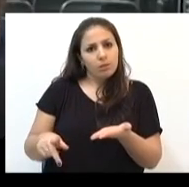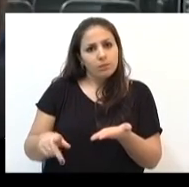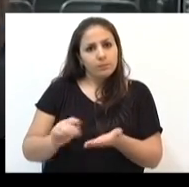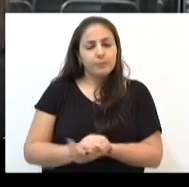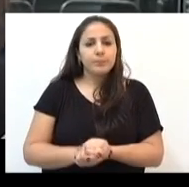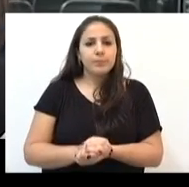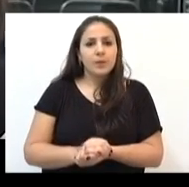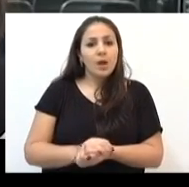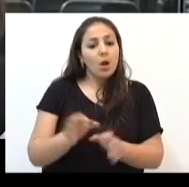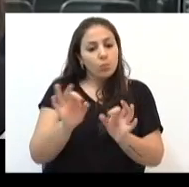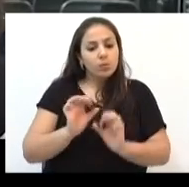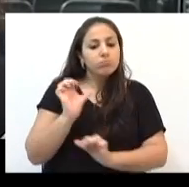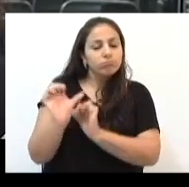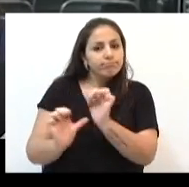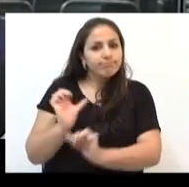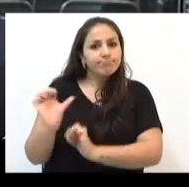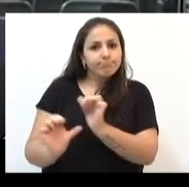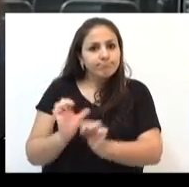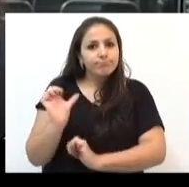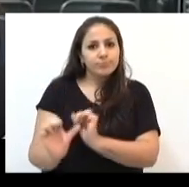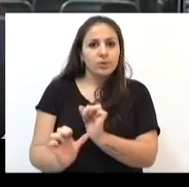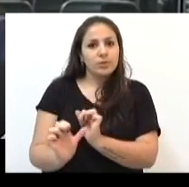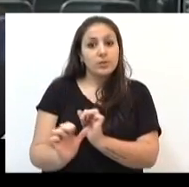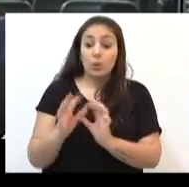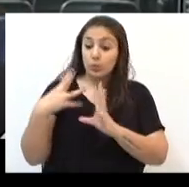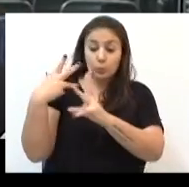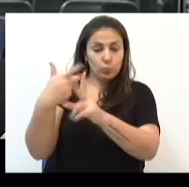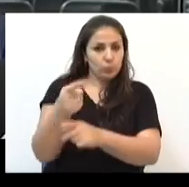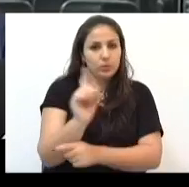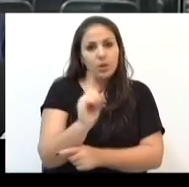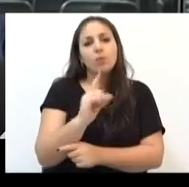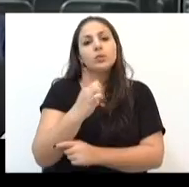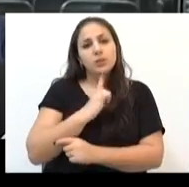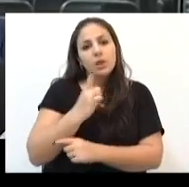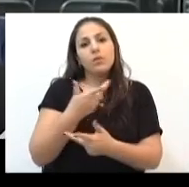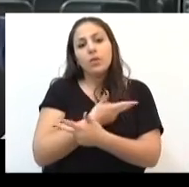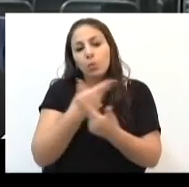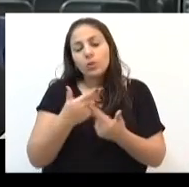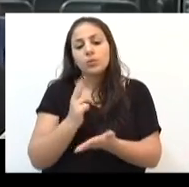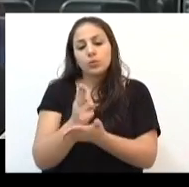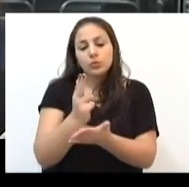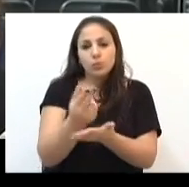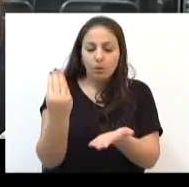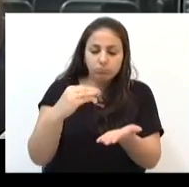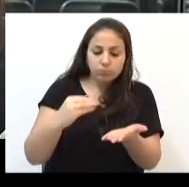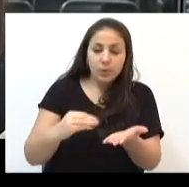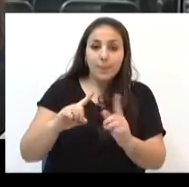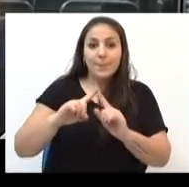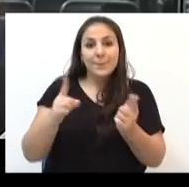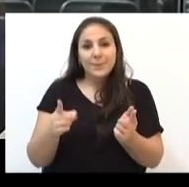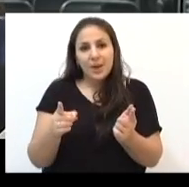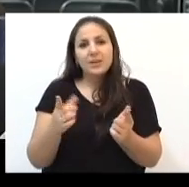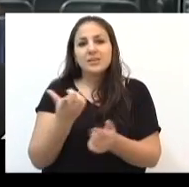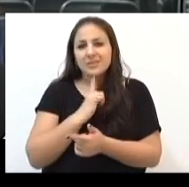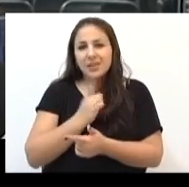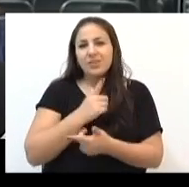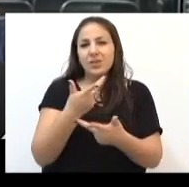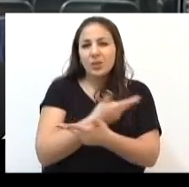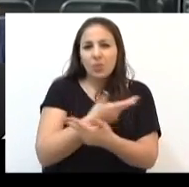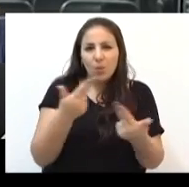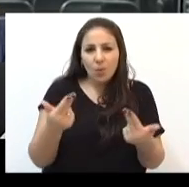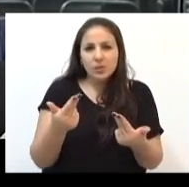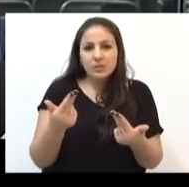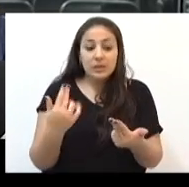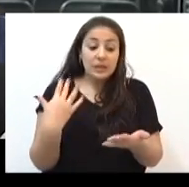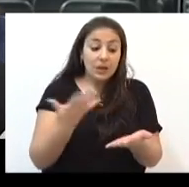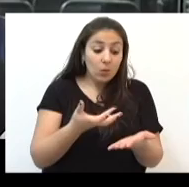Então, com algumas trocas, claro que não na sua totalidade. Teve muitas coisas que se mantiveram, mas por outra, as quais